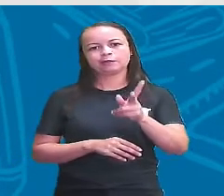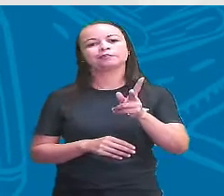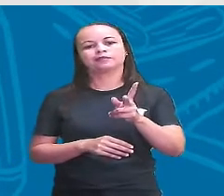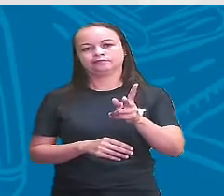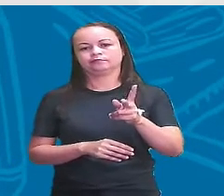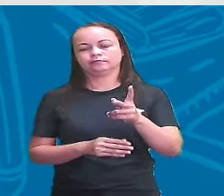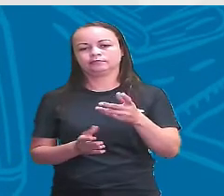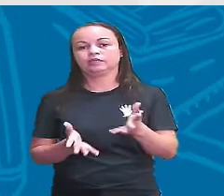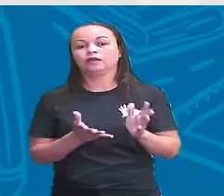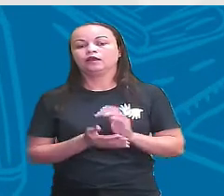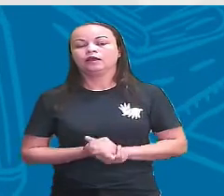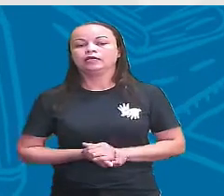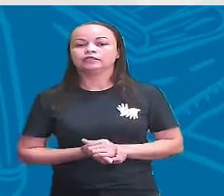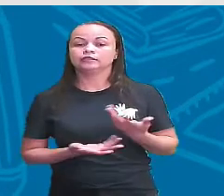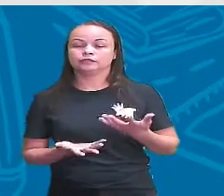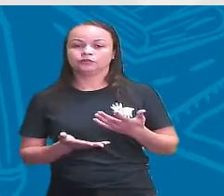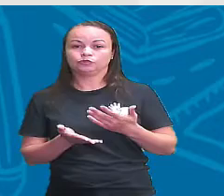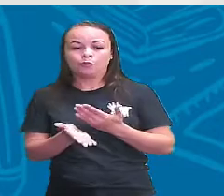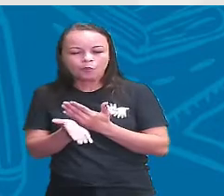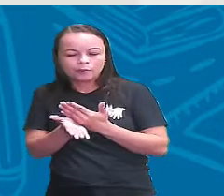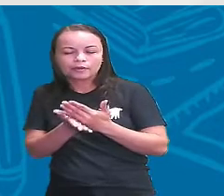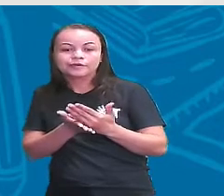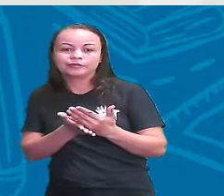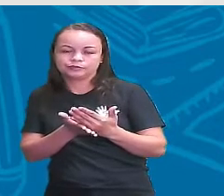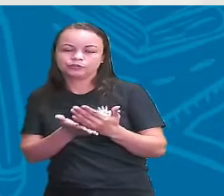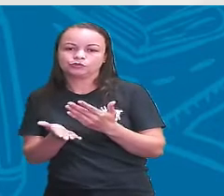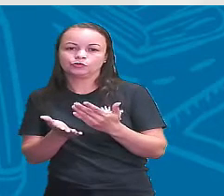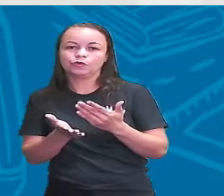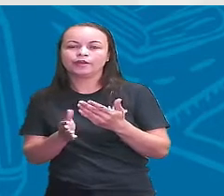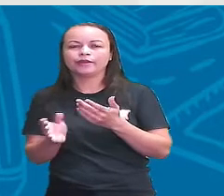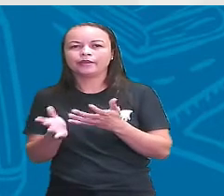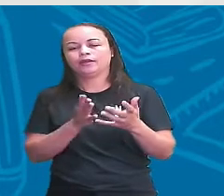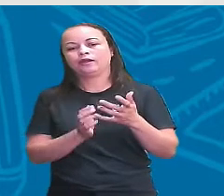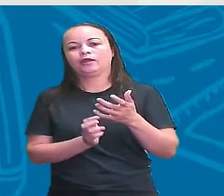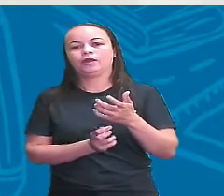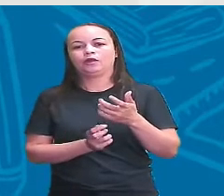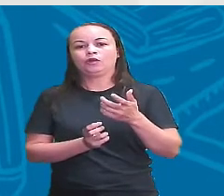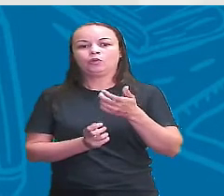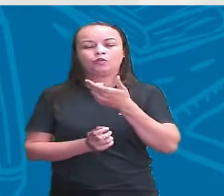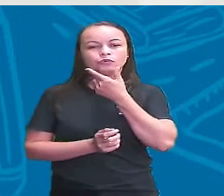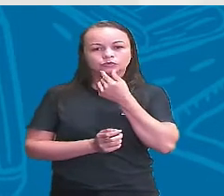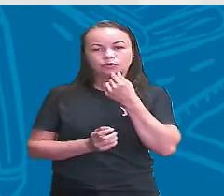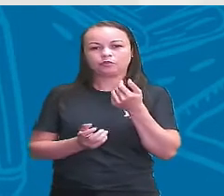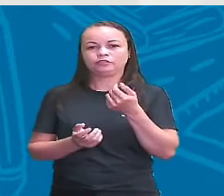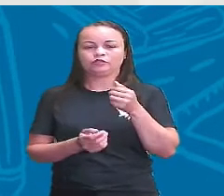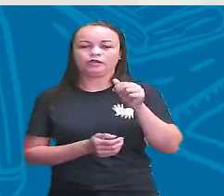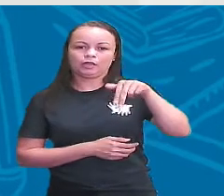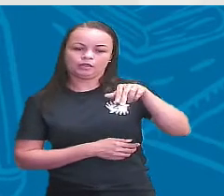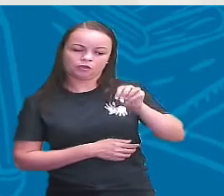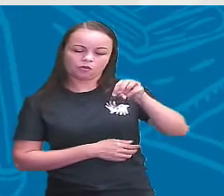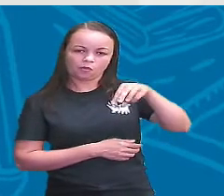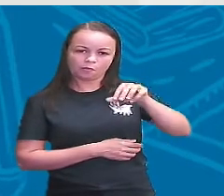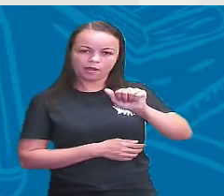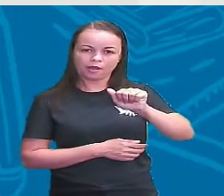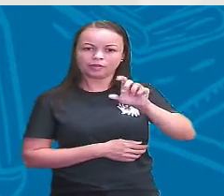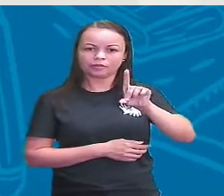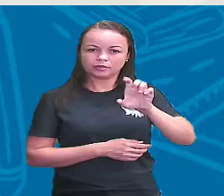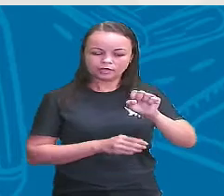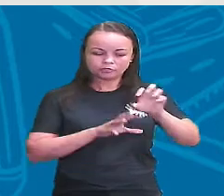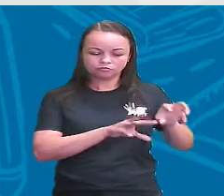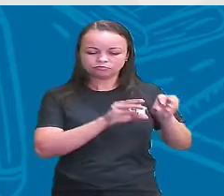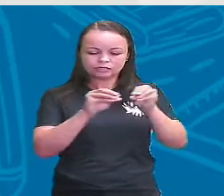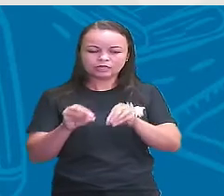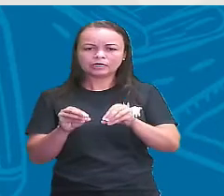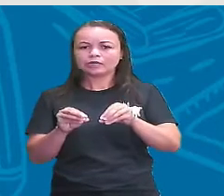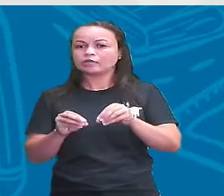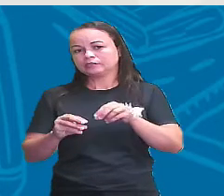No início, os homens eram nômades justamente por esse motivo, porque eles não tinham caça suficiente na